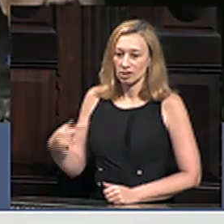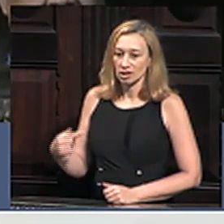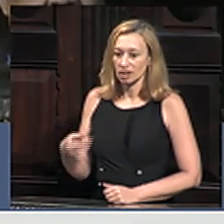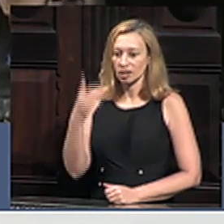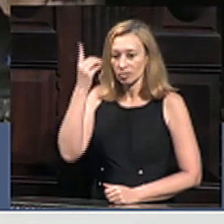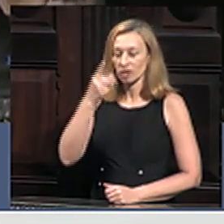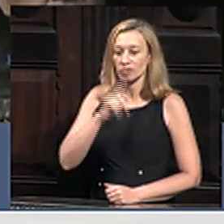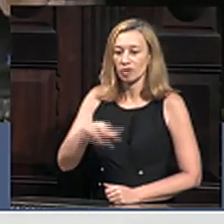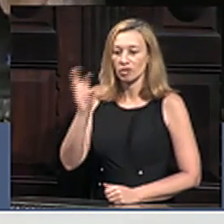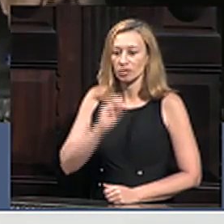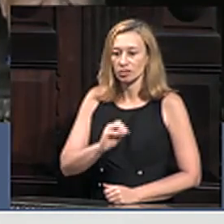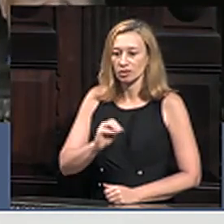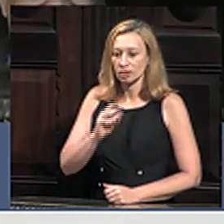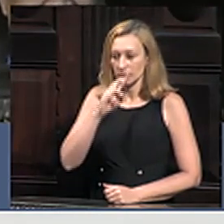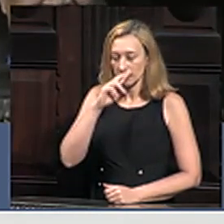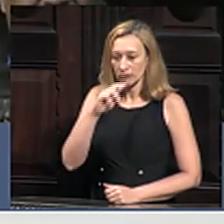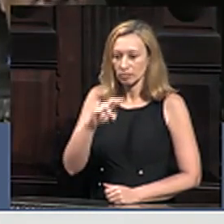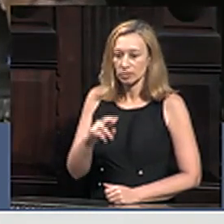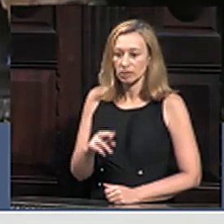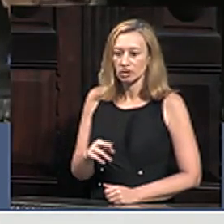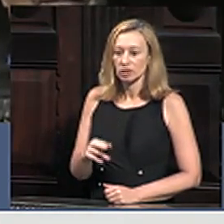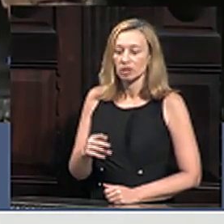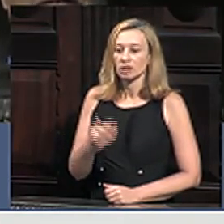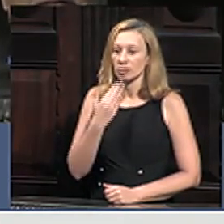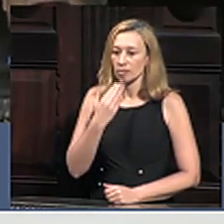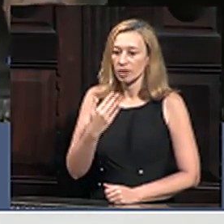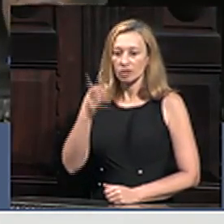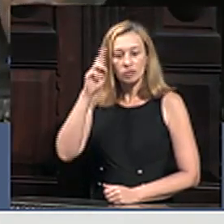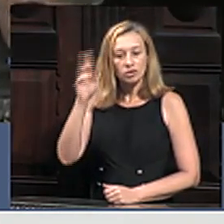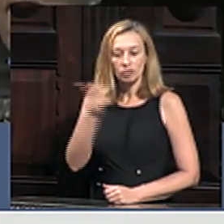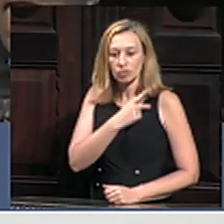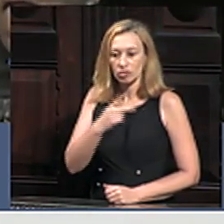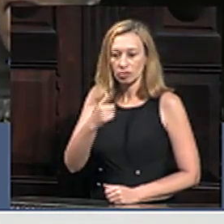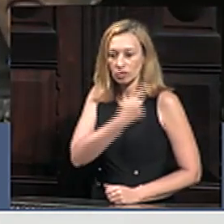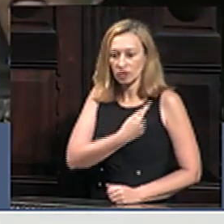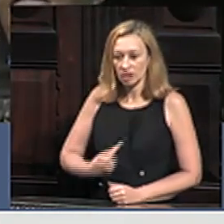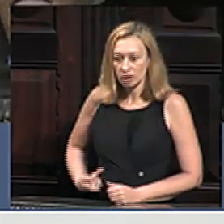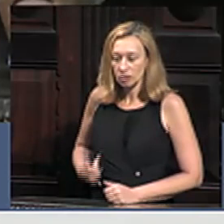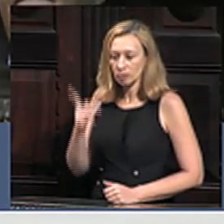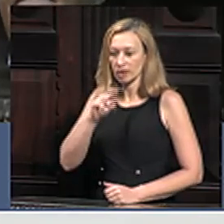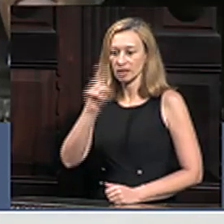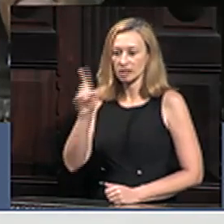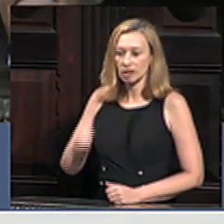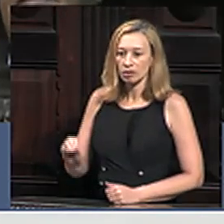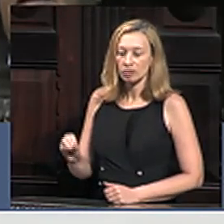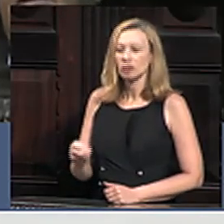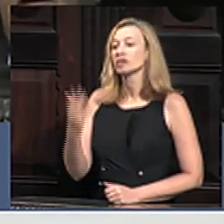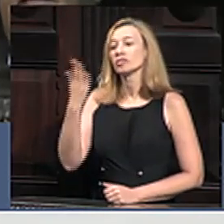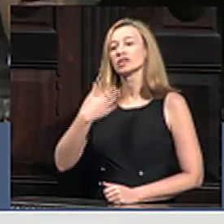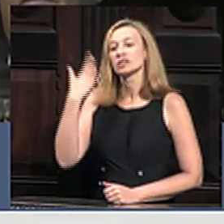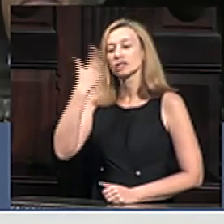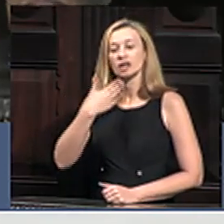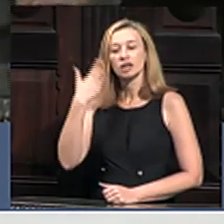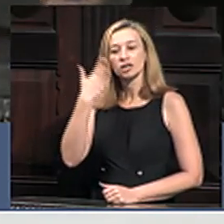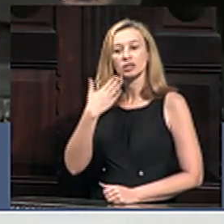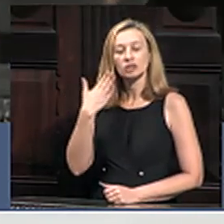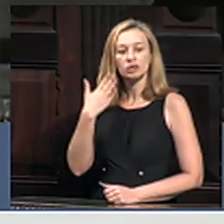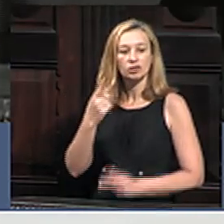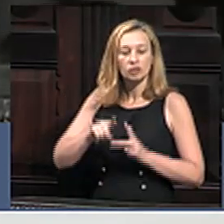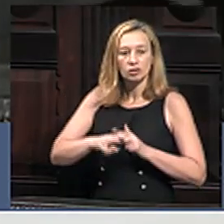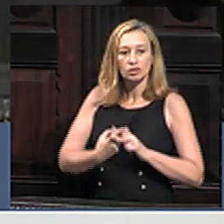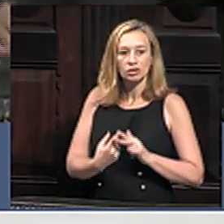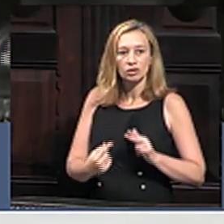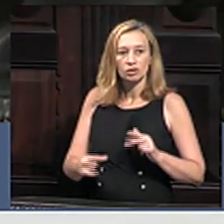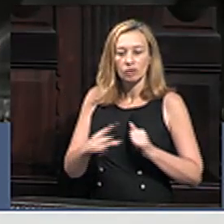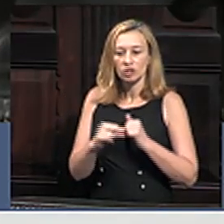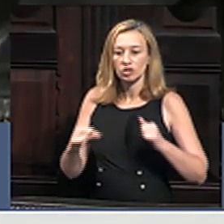solicita ao excelentíssimo senhor governador Luiz Fernando de Souza Pezão o envio de mensagem alterando o